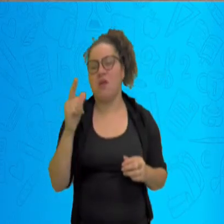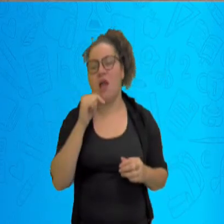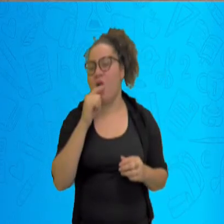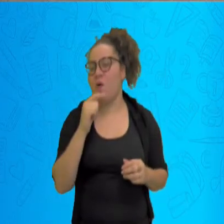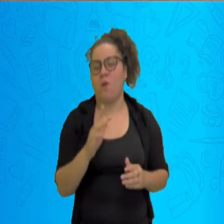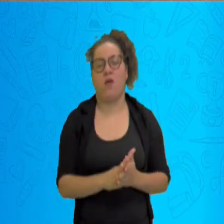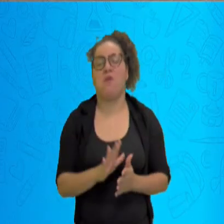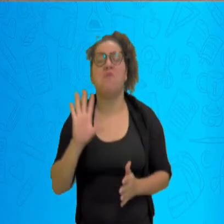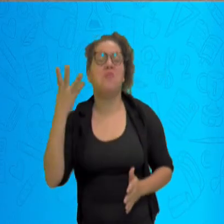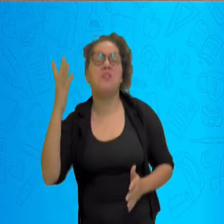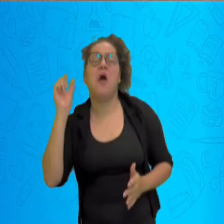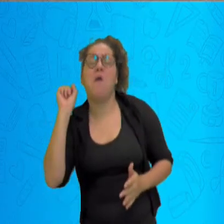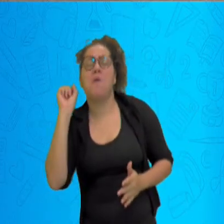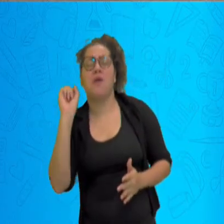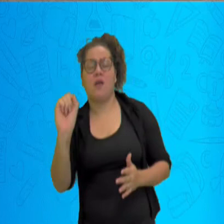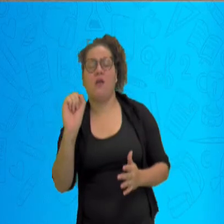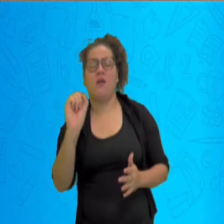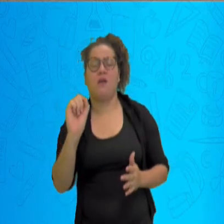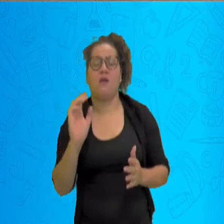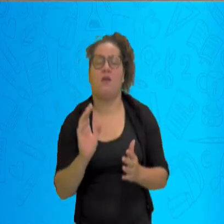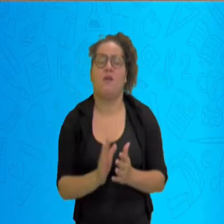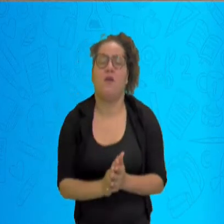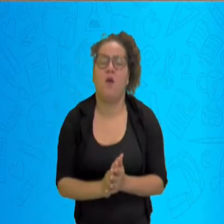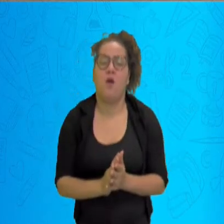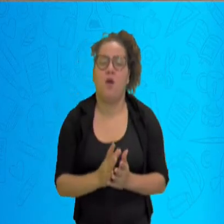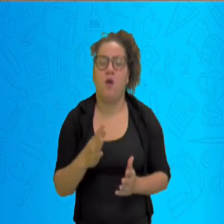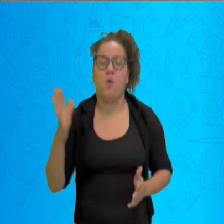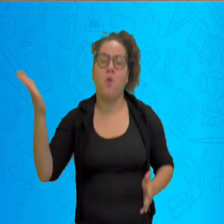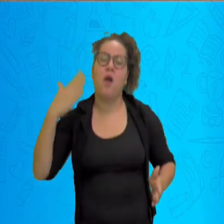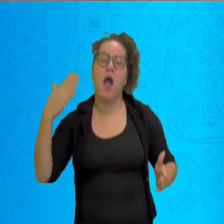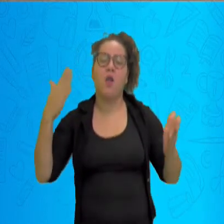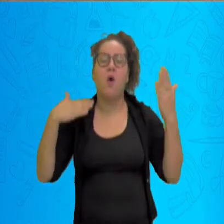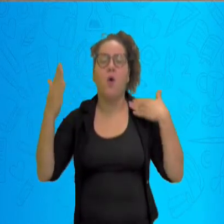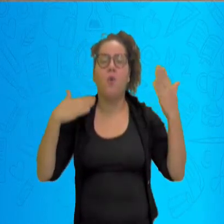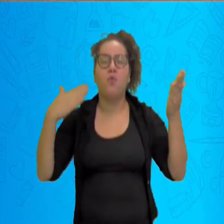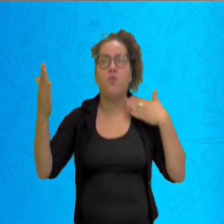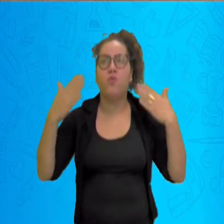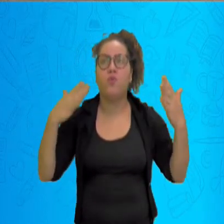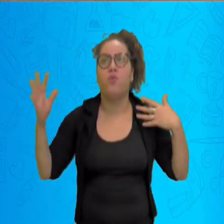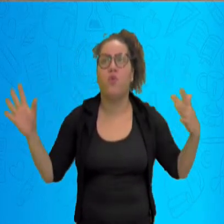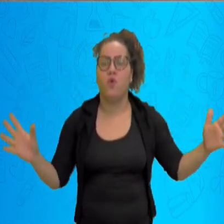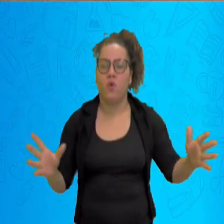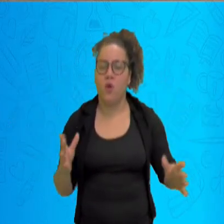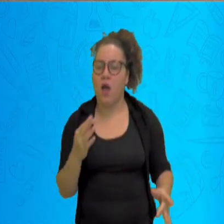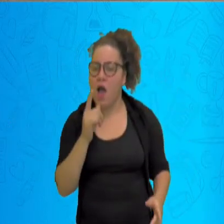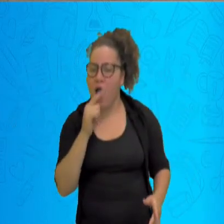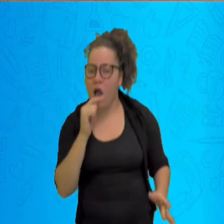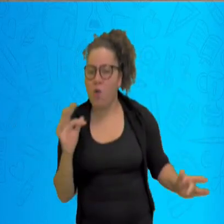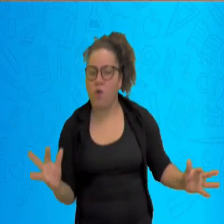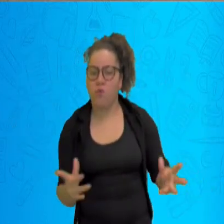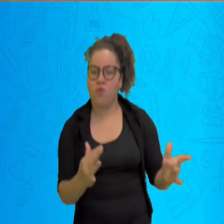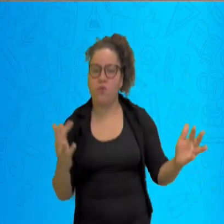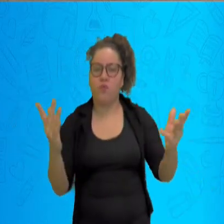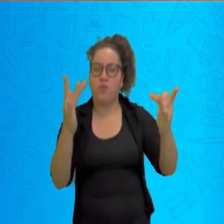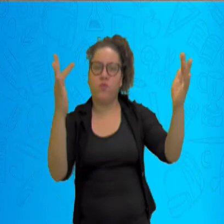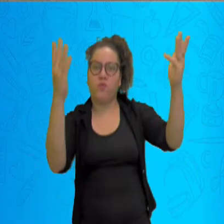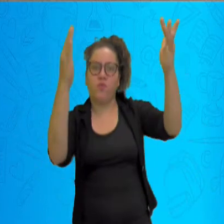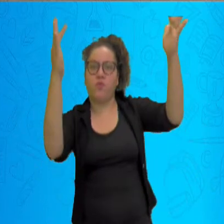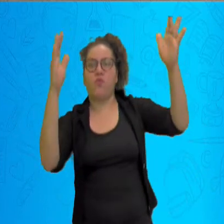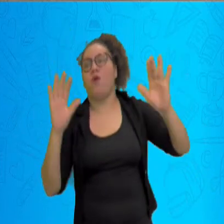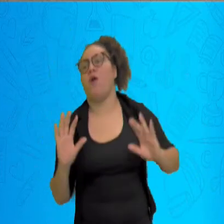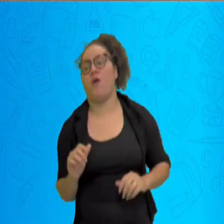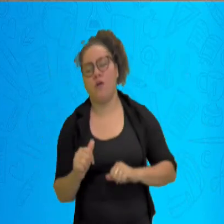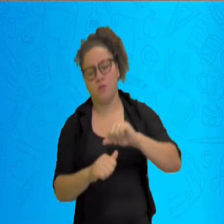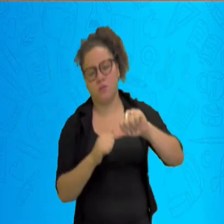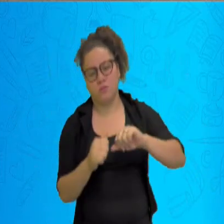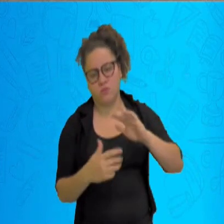mais. O que aconteceu com aquela água? O calor aqueceu aquela água e ela